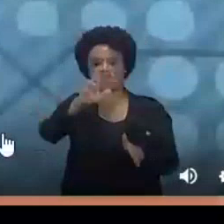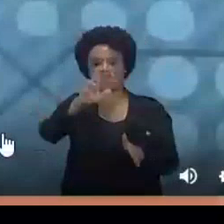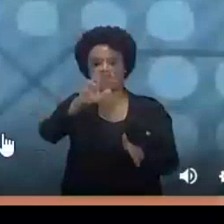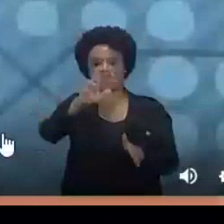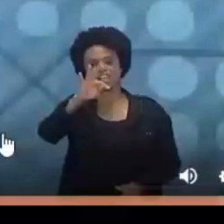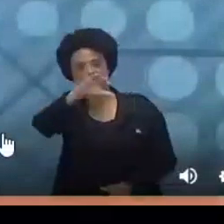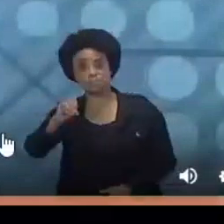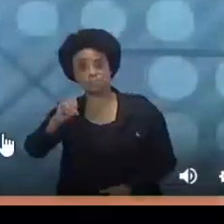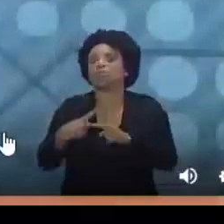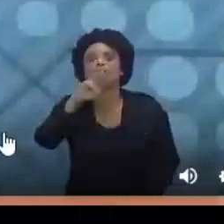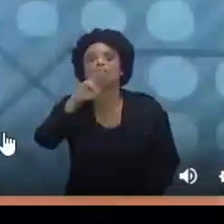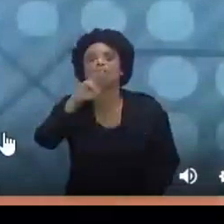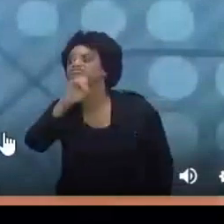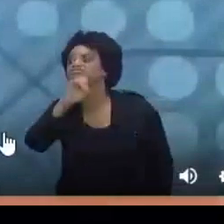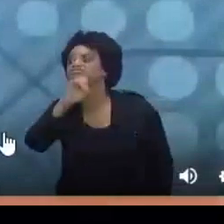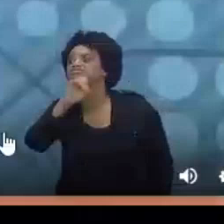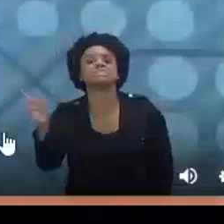e não